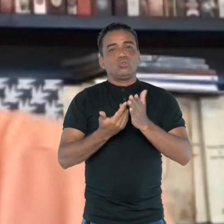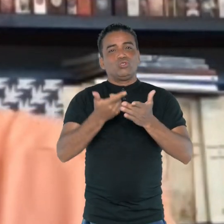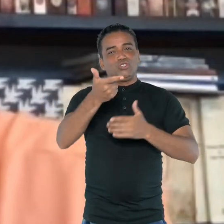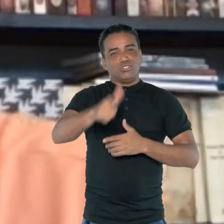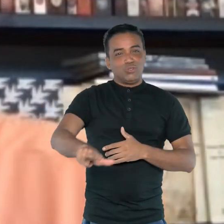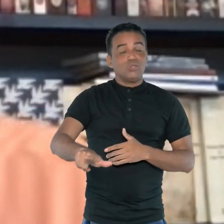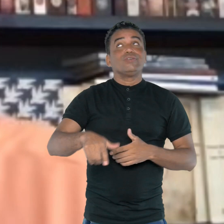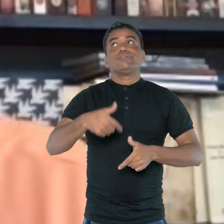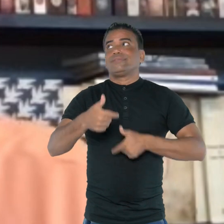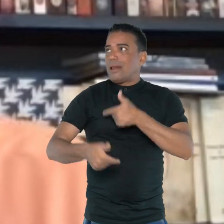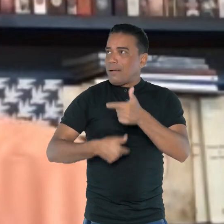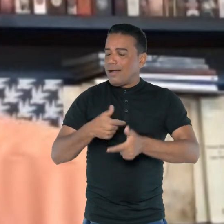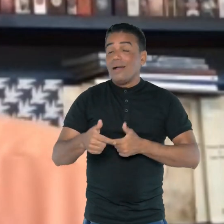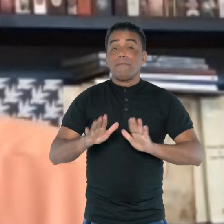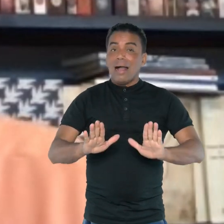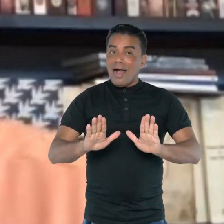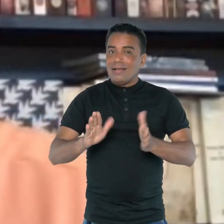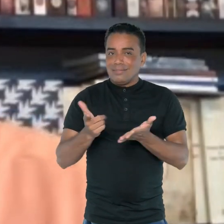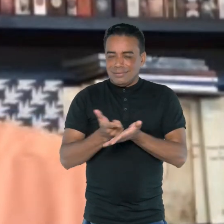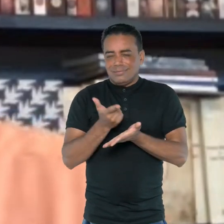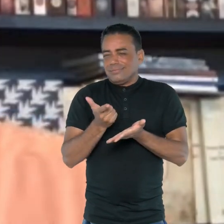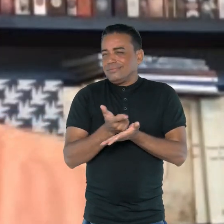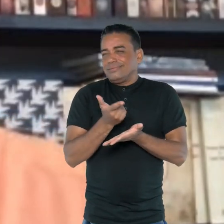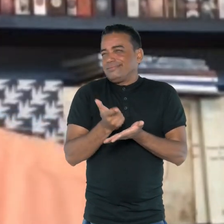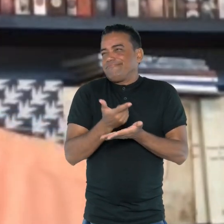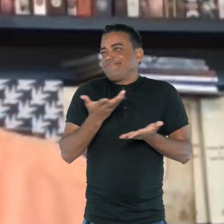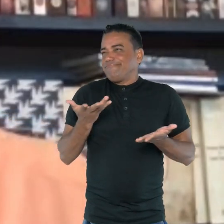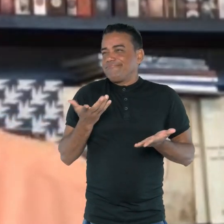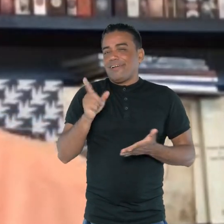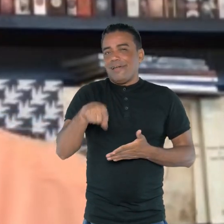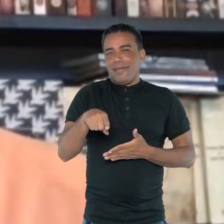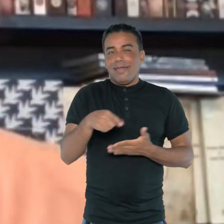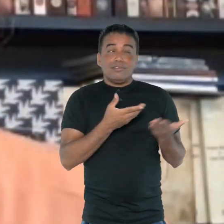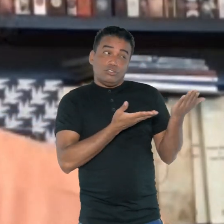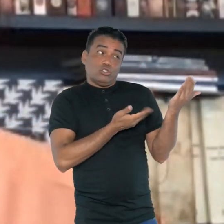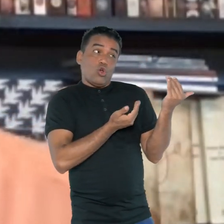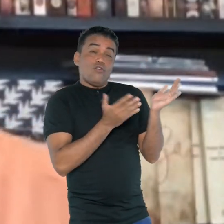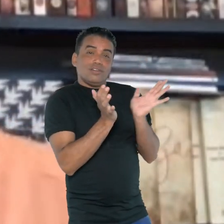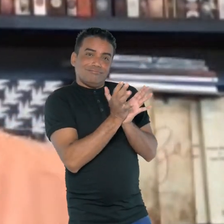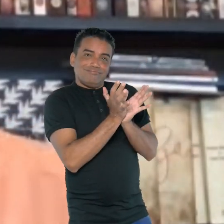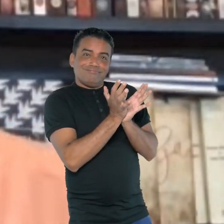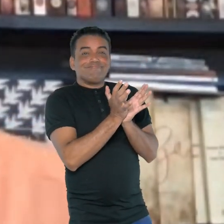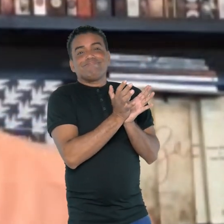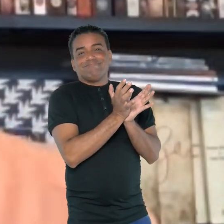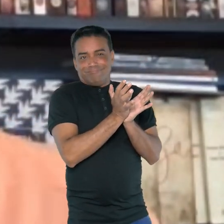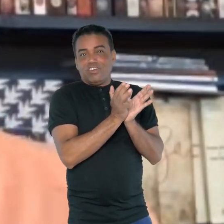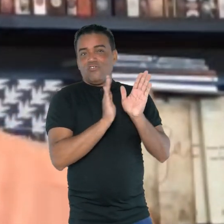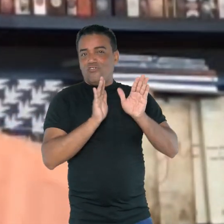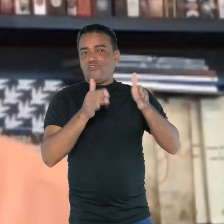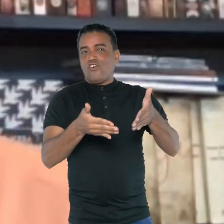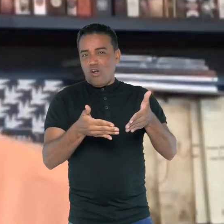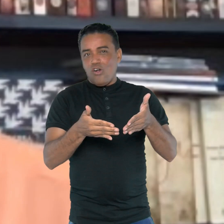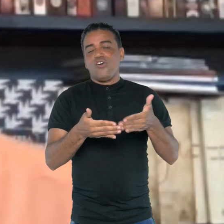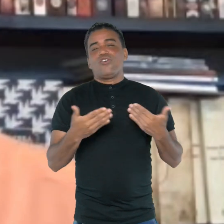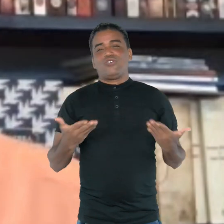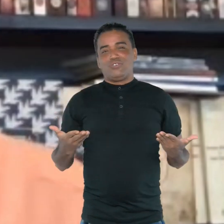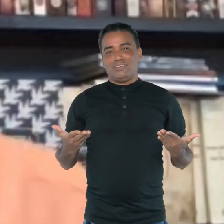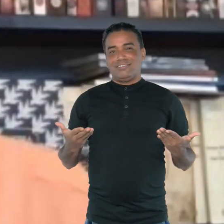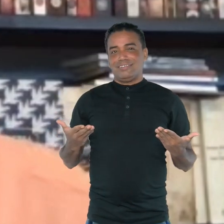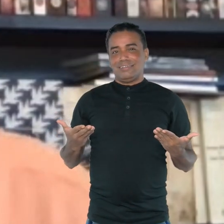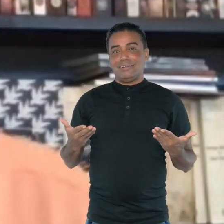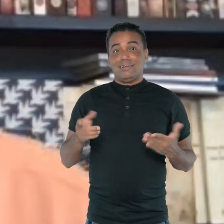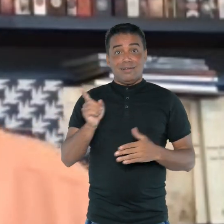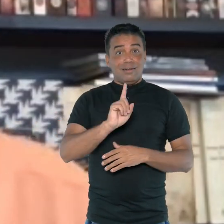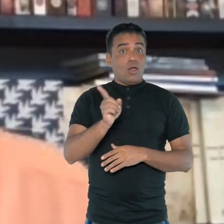trabalhão danado, mas é um livro, digamos, juvenil para jovens de todas as